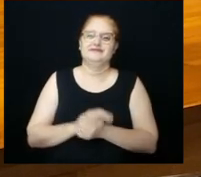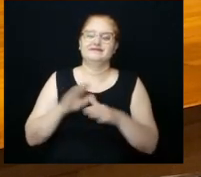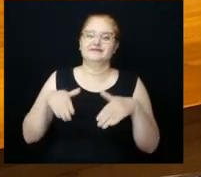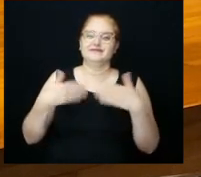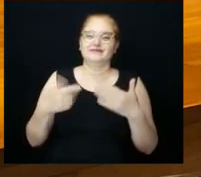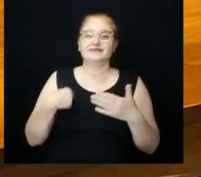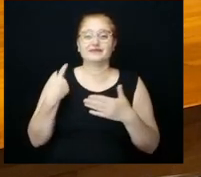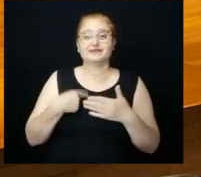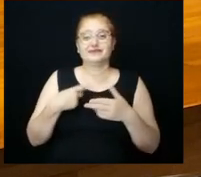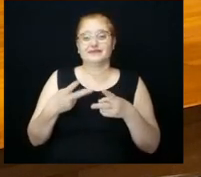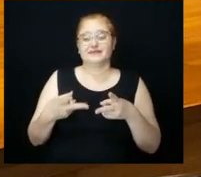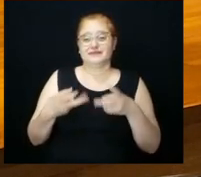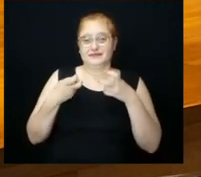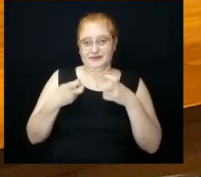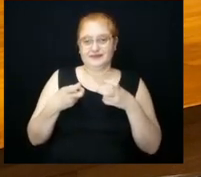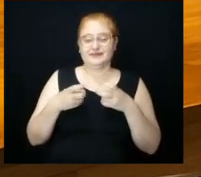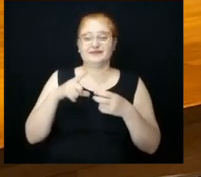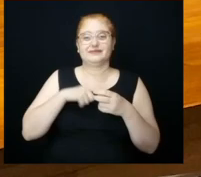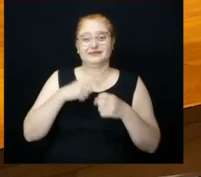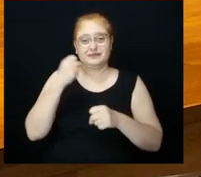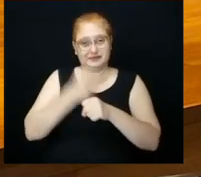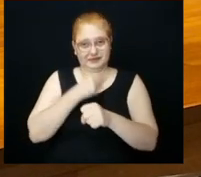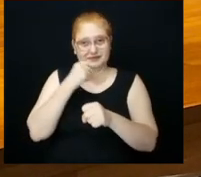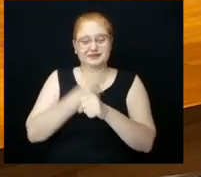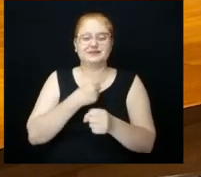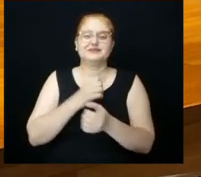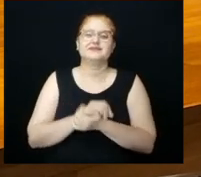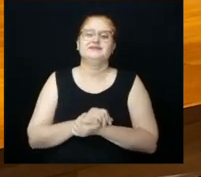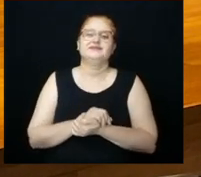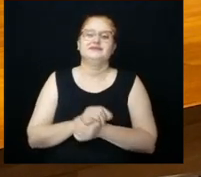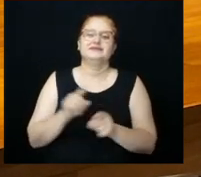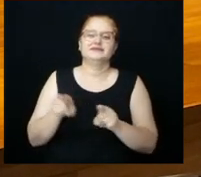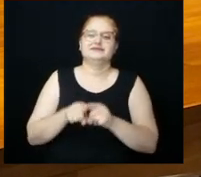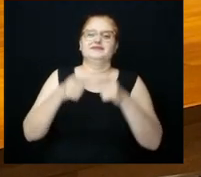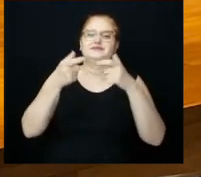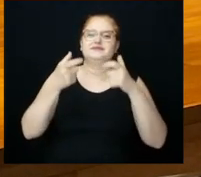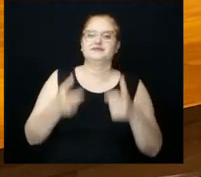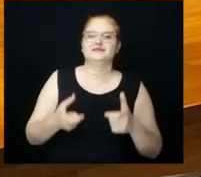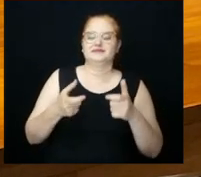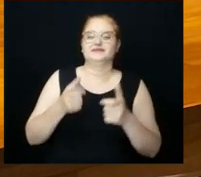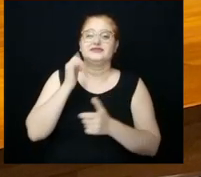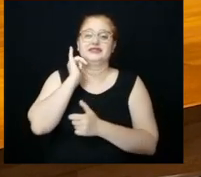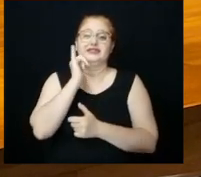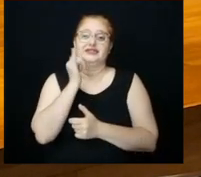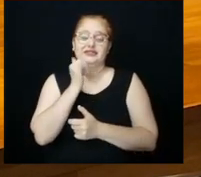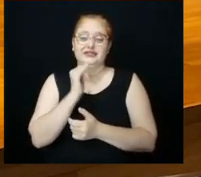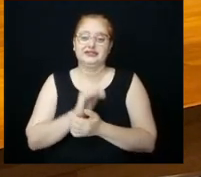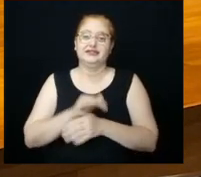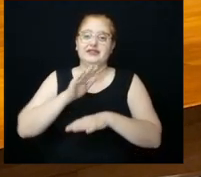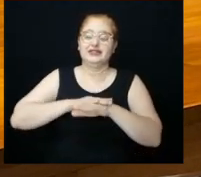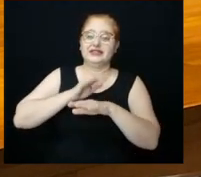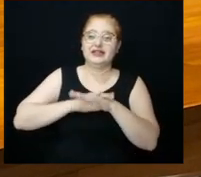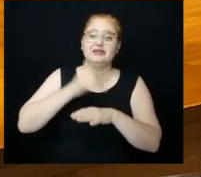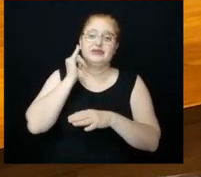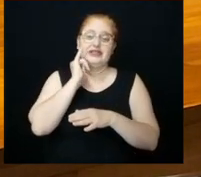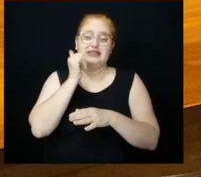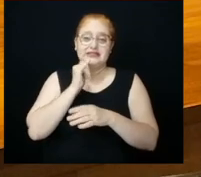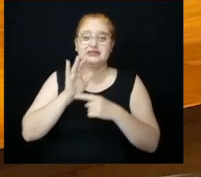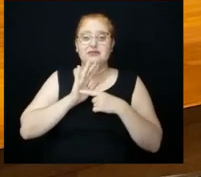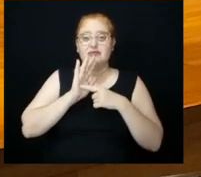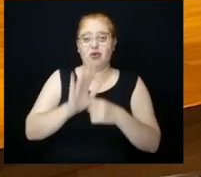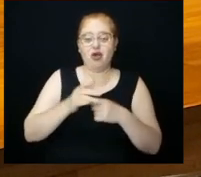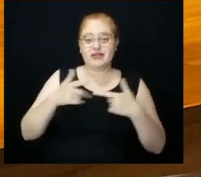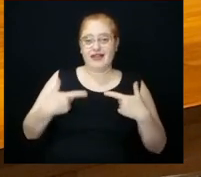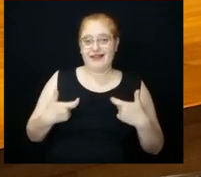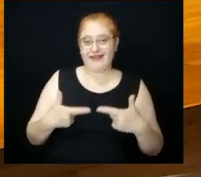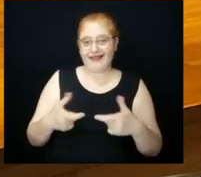Então a gente vê como ele constrói, né, esse, também aqui o espaço da narrativa, o tempo da narrativa, traz a questão